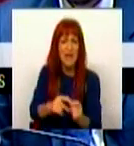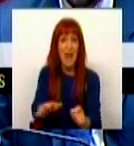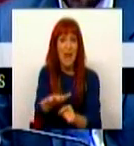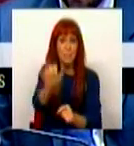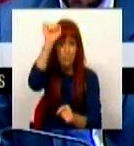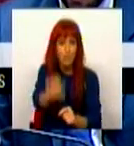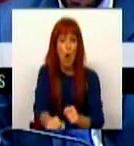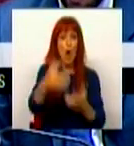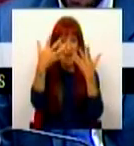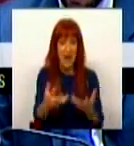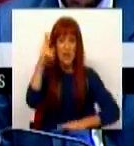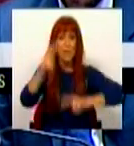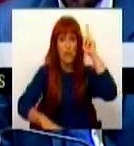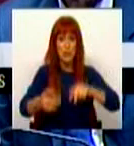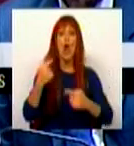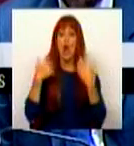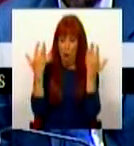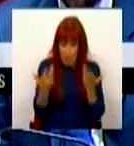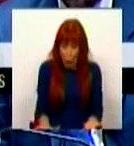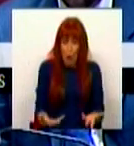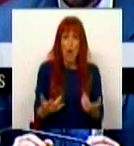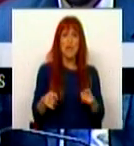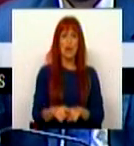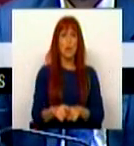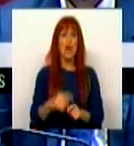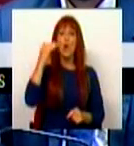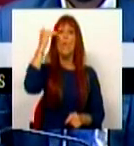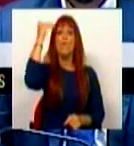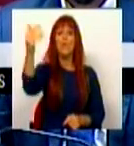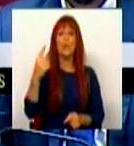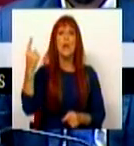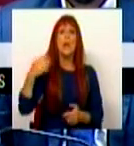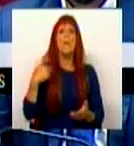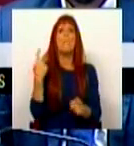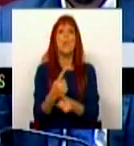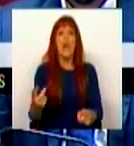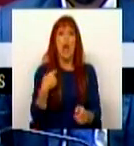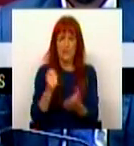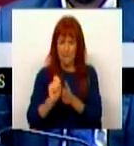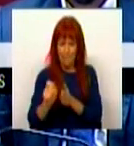dimensão da carga fiscal que nós estamos a impor no futuro, porque estamos a